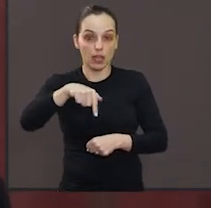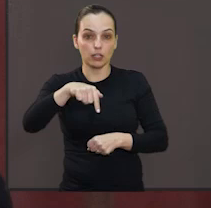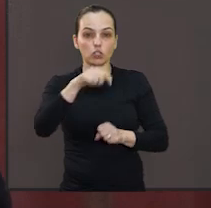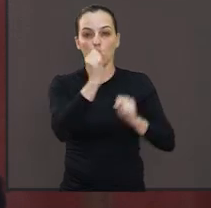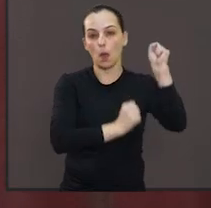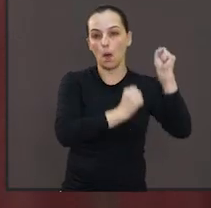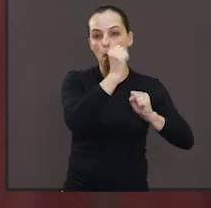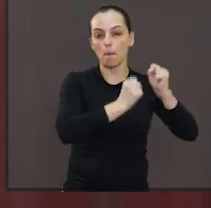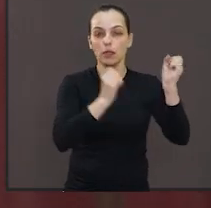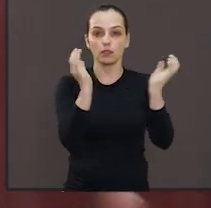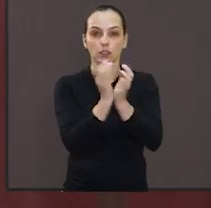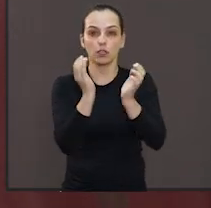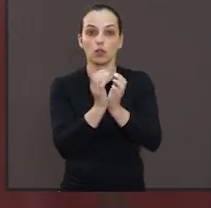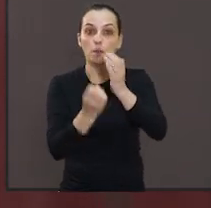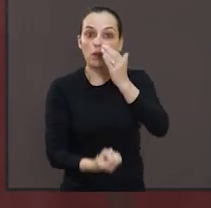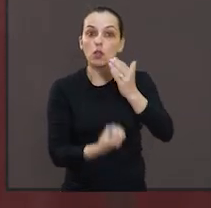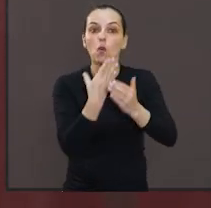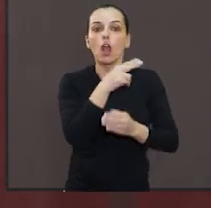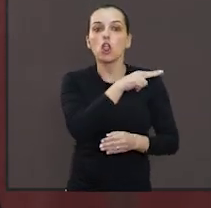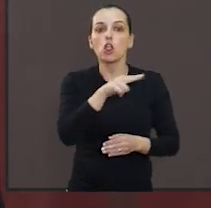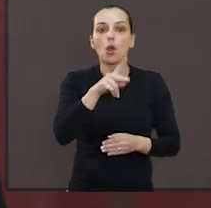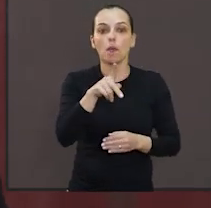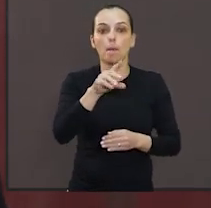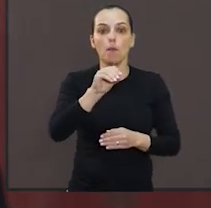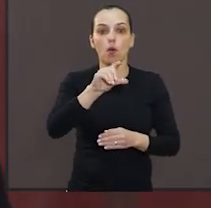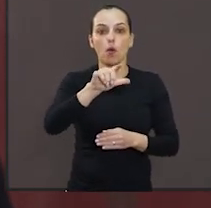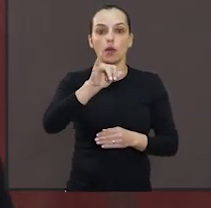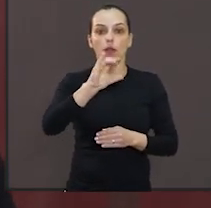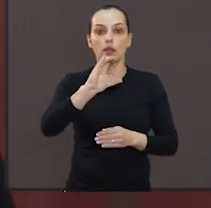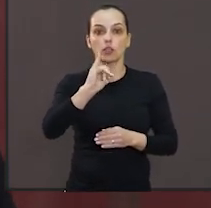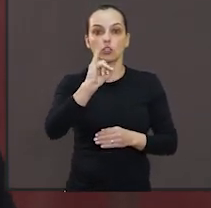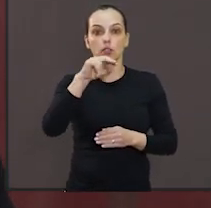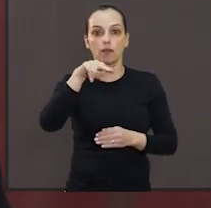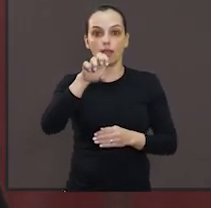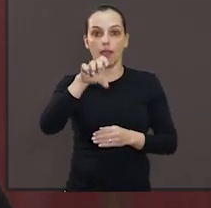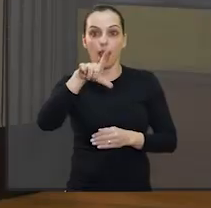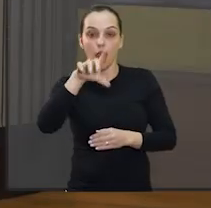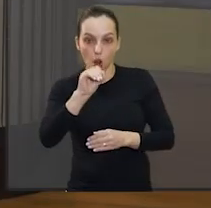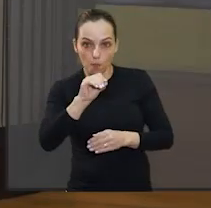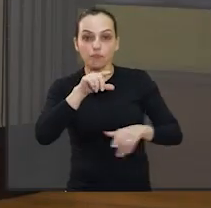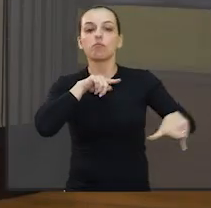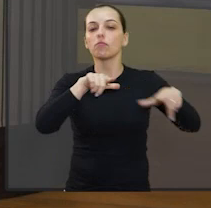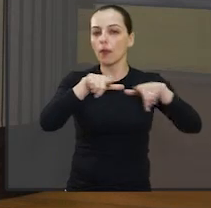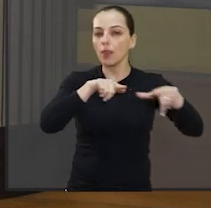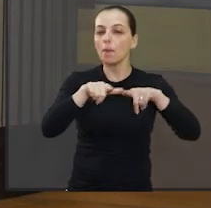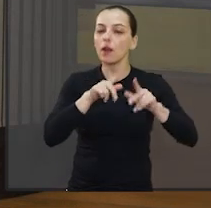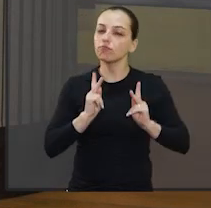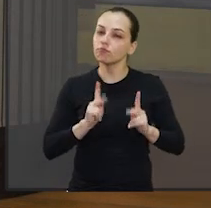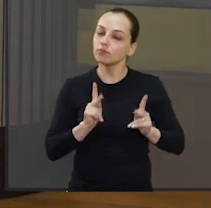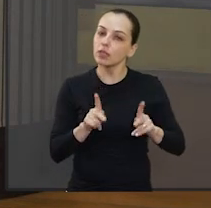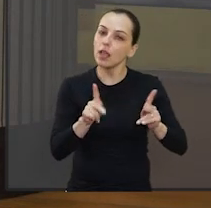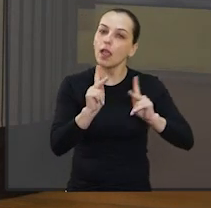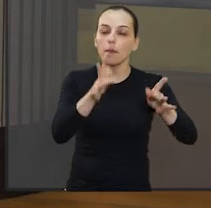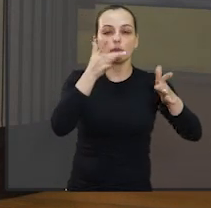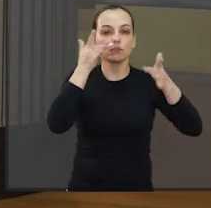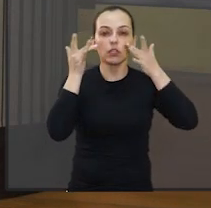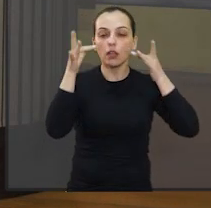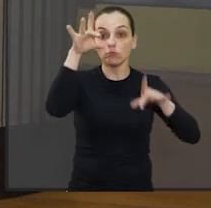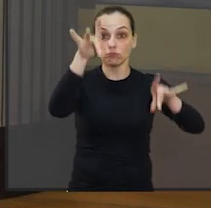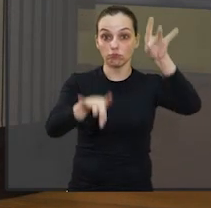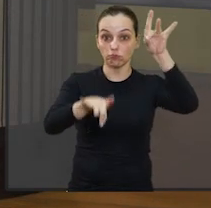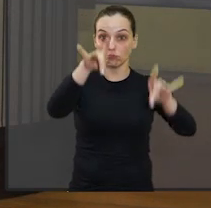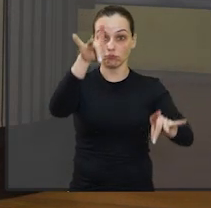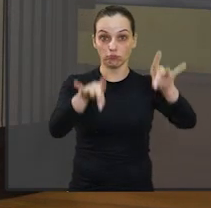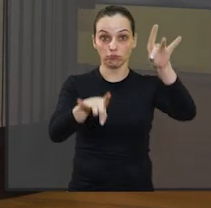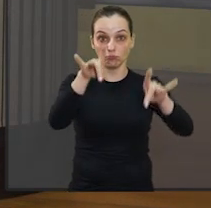né, eu criei a Companhia Polichinelo em 97 e desde então enveredo aí pela